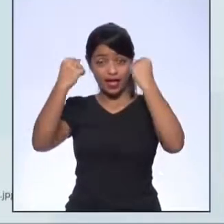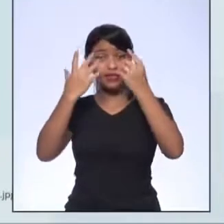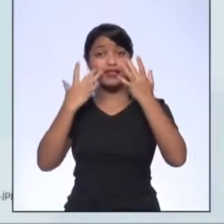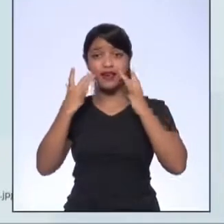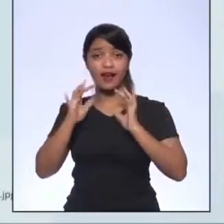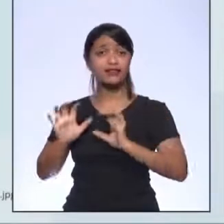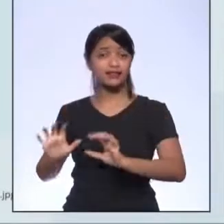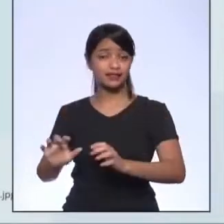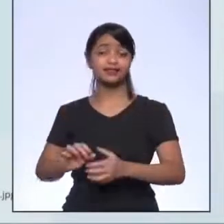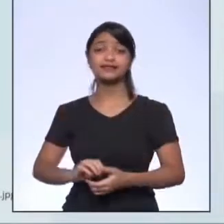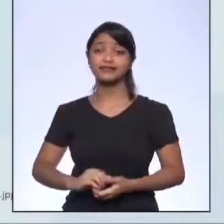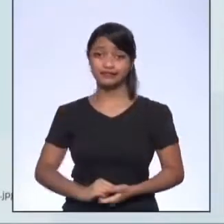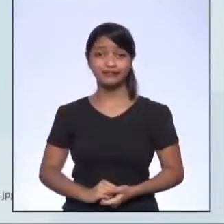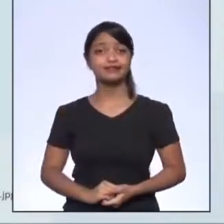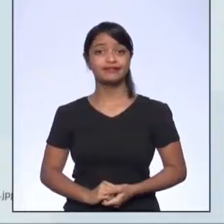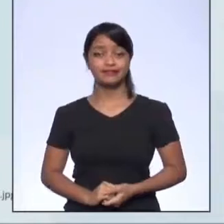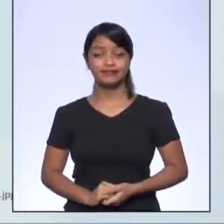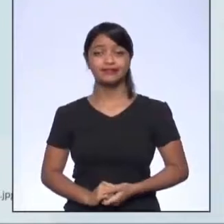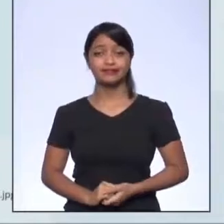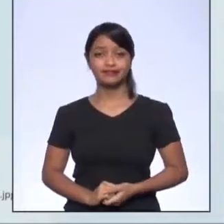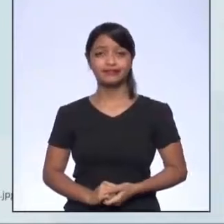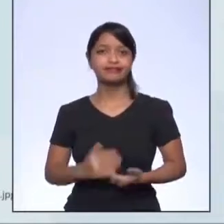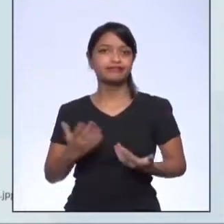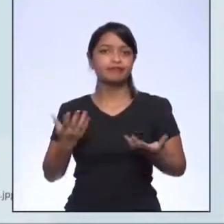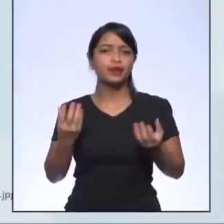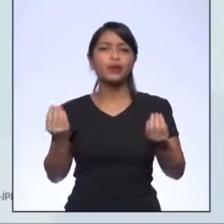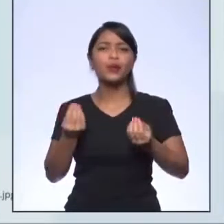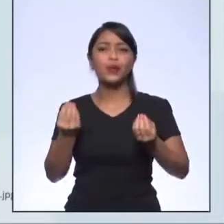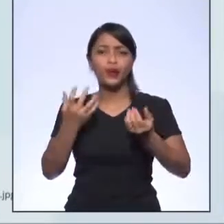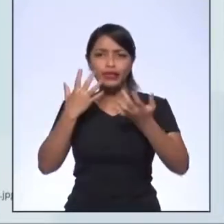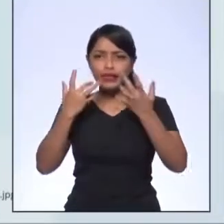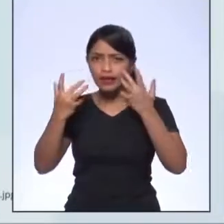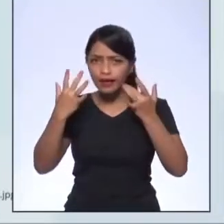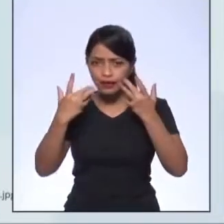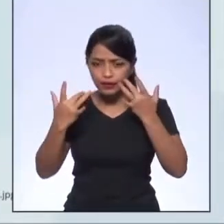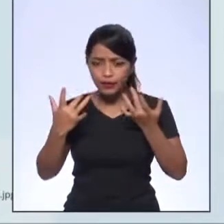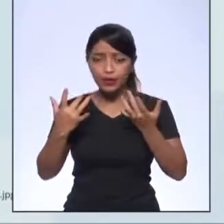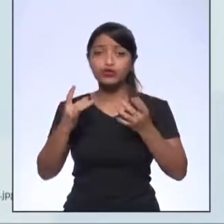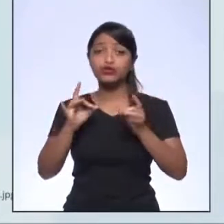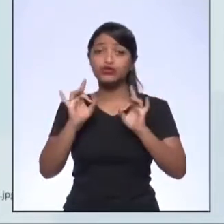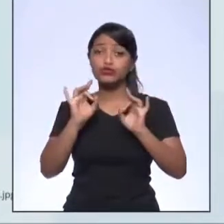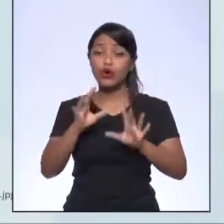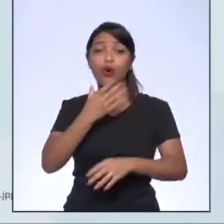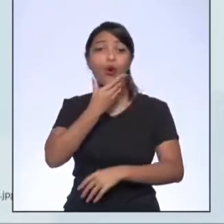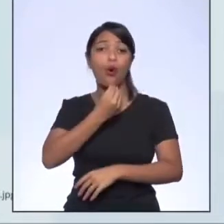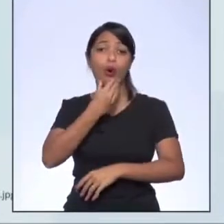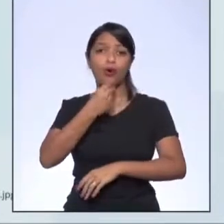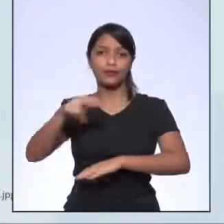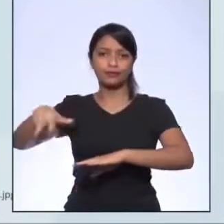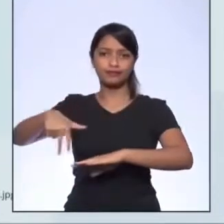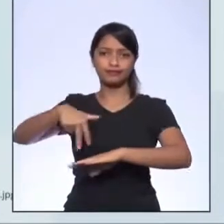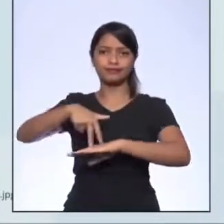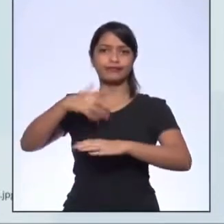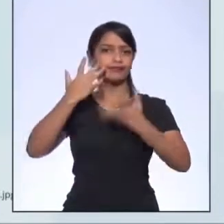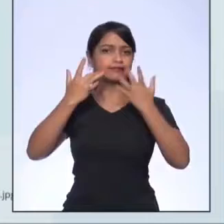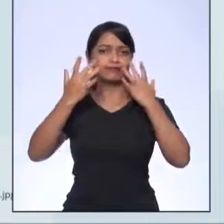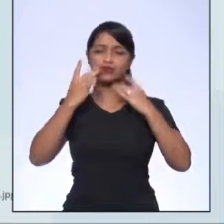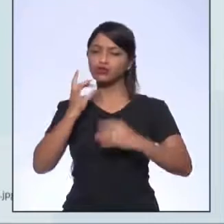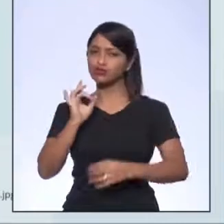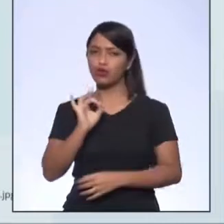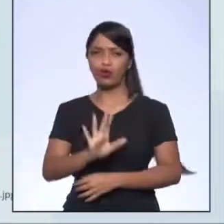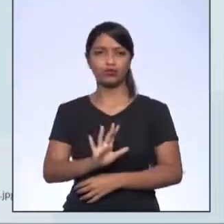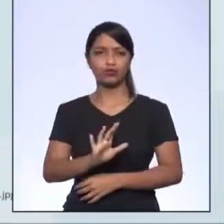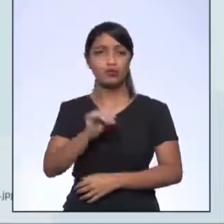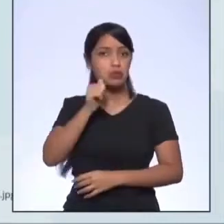assim, nas peças teatrais, somente os homens poderiam encenar. E essas máscaras,